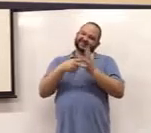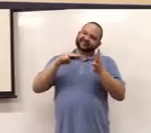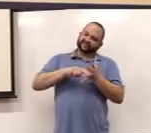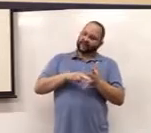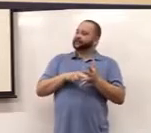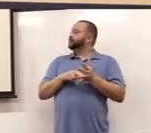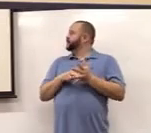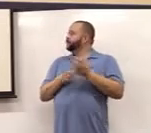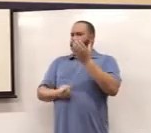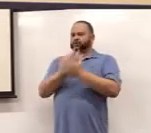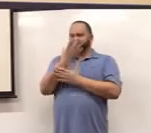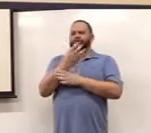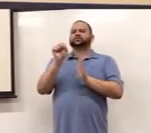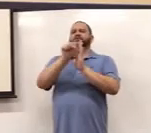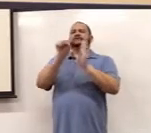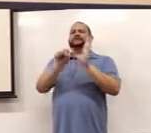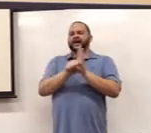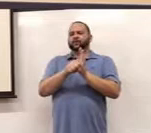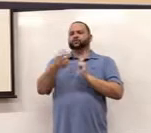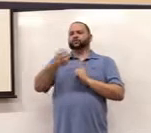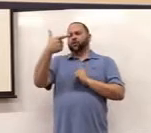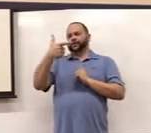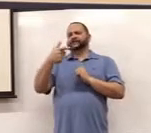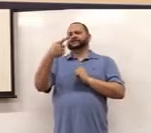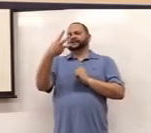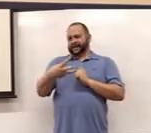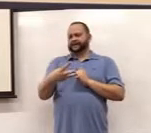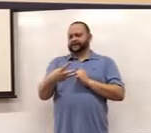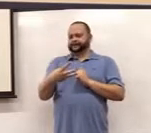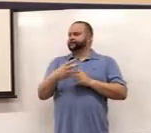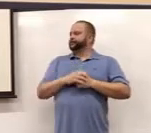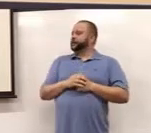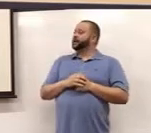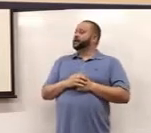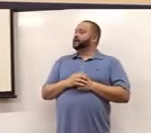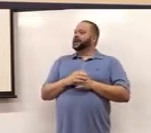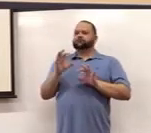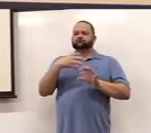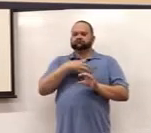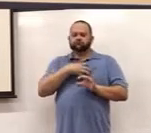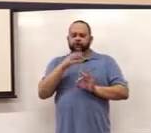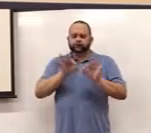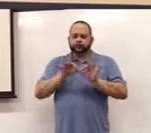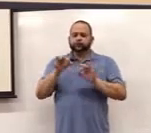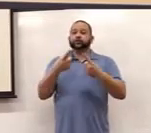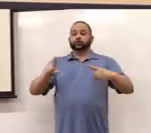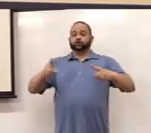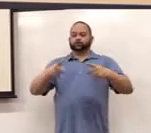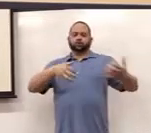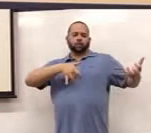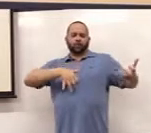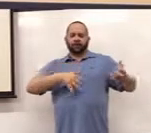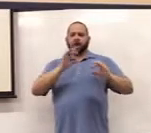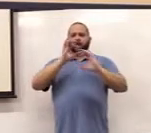né? Dessas formas aí, da canzona, da fantasia, do Ritchie, que eram formas instrumentais